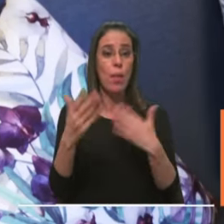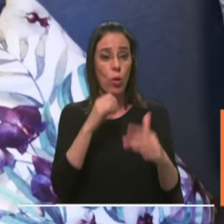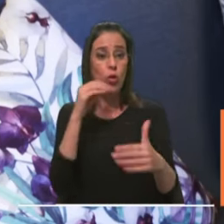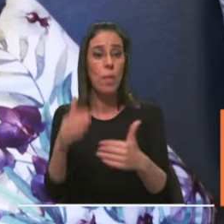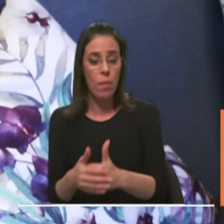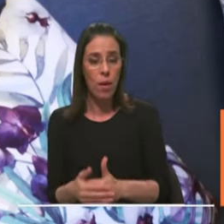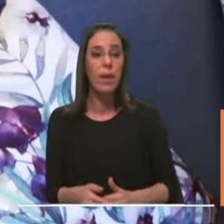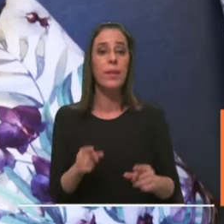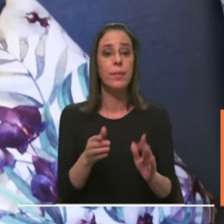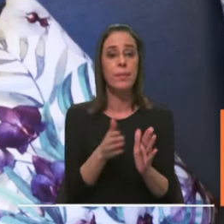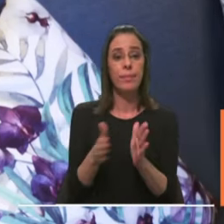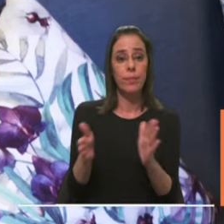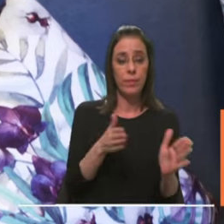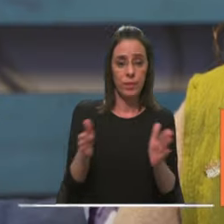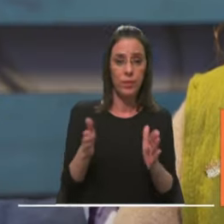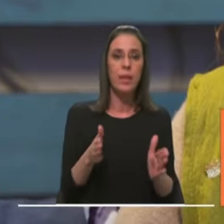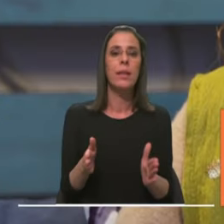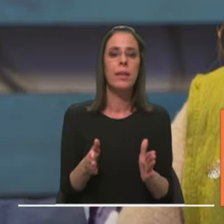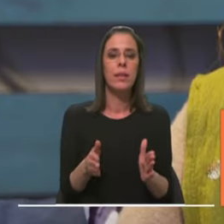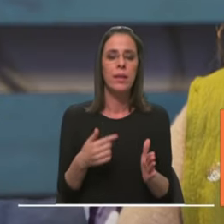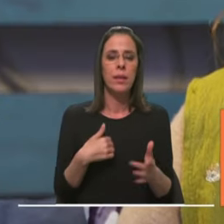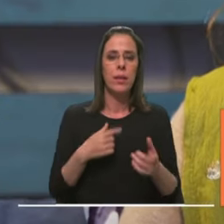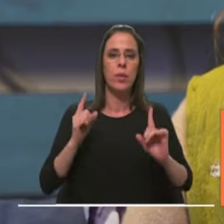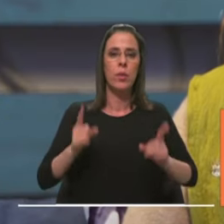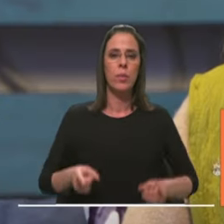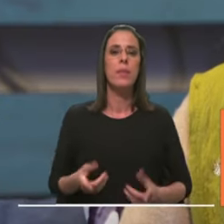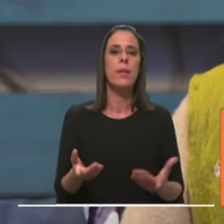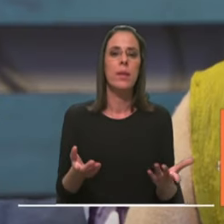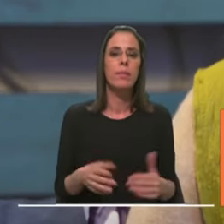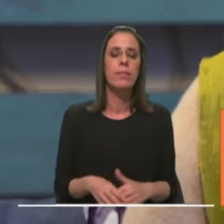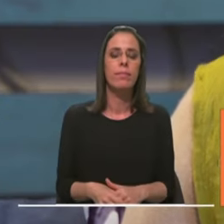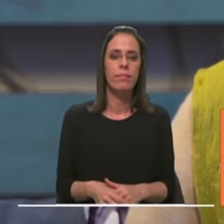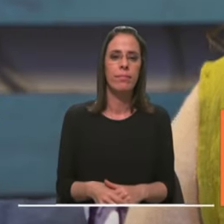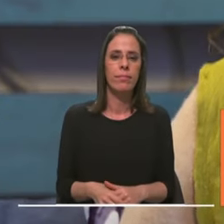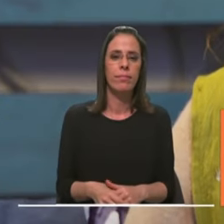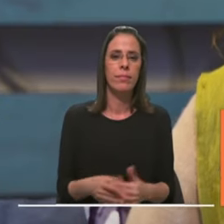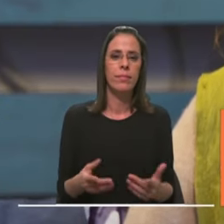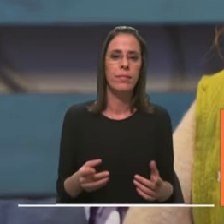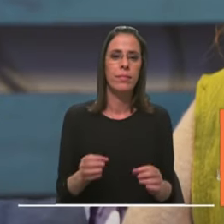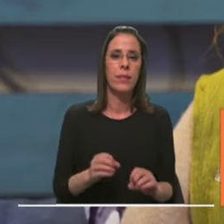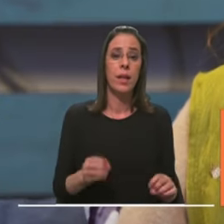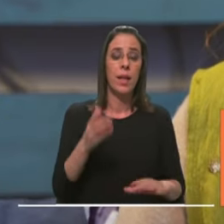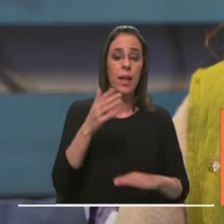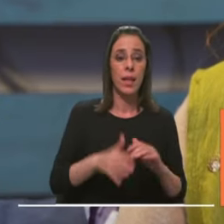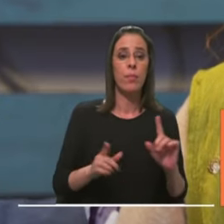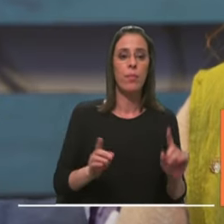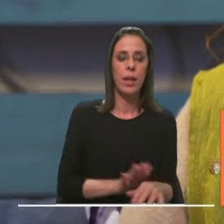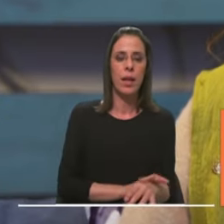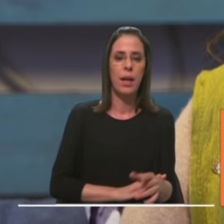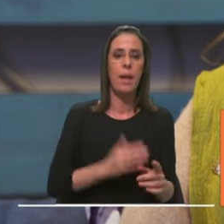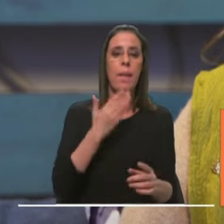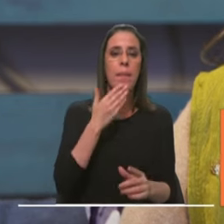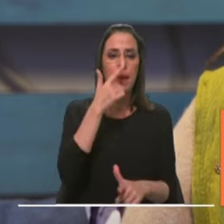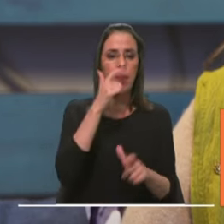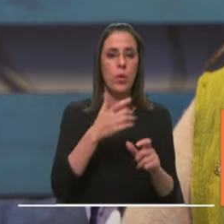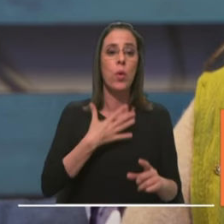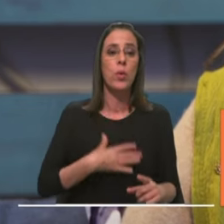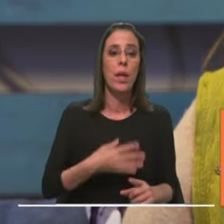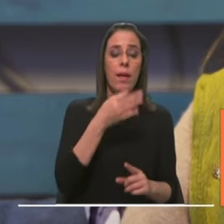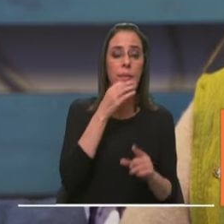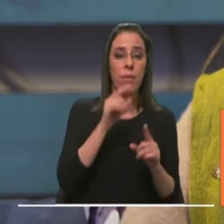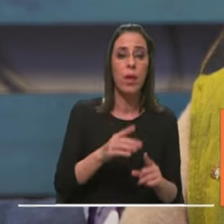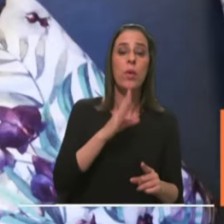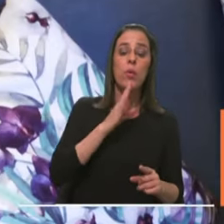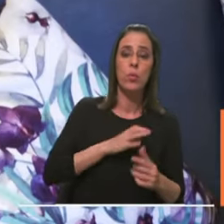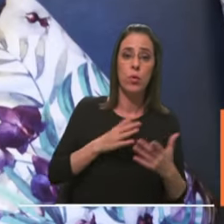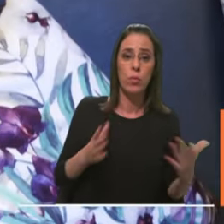morrer nessa fase aí eu comecei a receber portanto não é nada é por acaso mas pedidos pessoas já olha gostava de falar com os